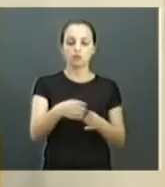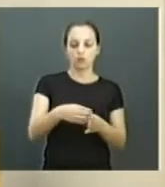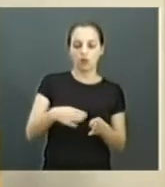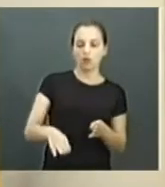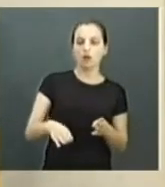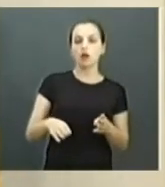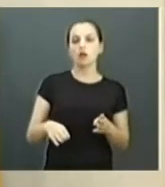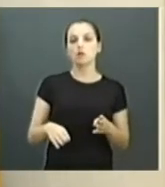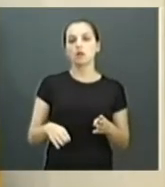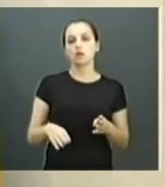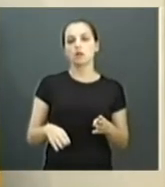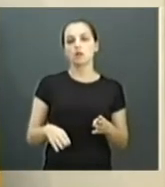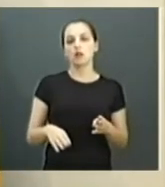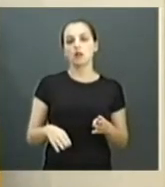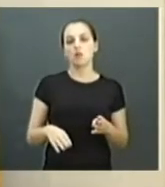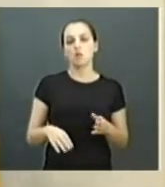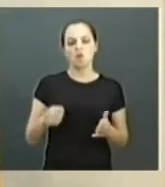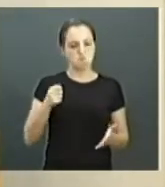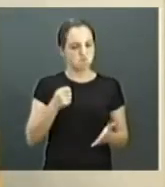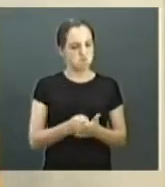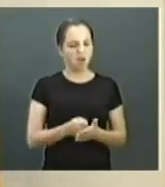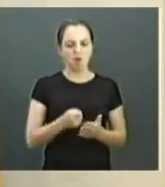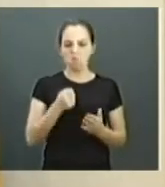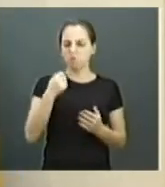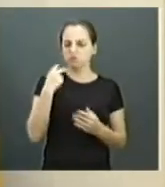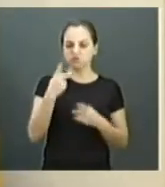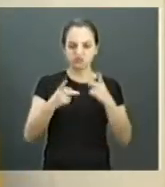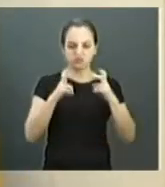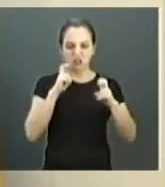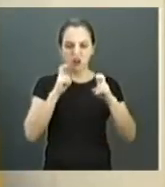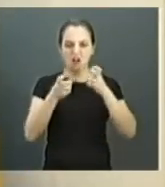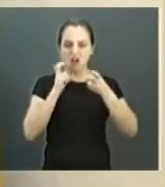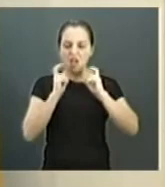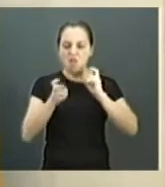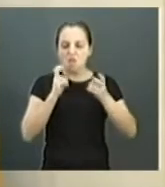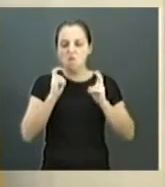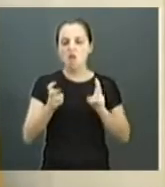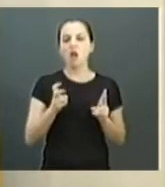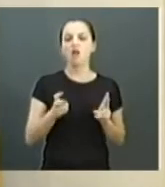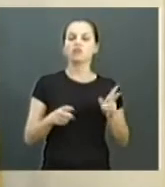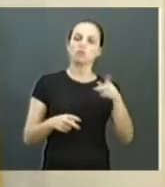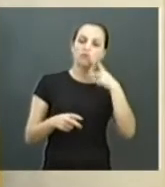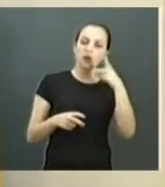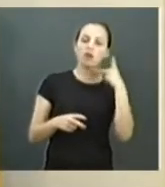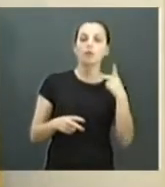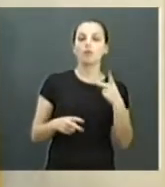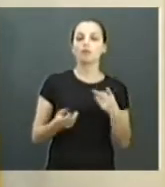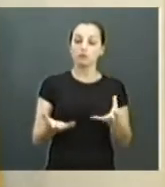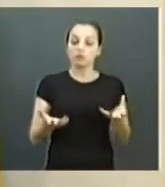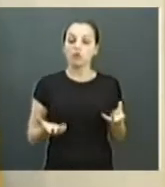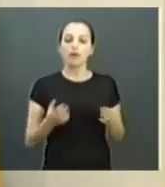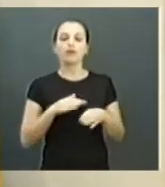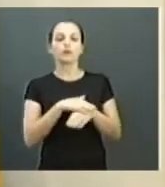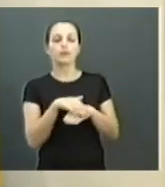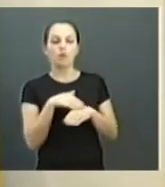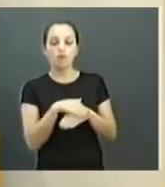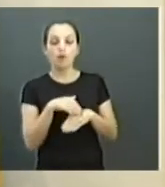tinha, mas não é com agressão com bochechinha, não é deixando o doutor Helder não falar, porque a gente queria conversa, queria